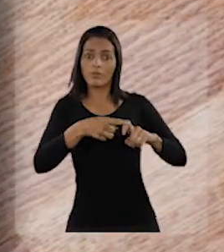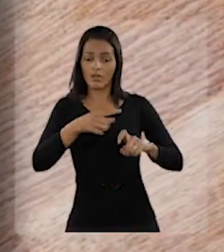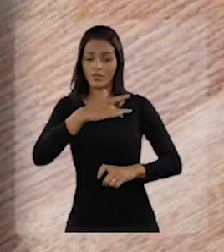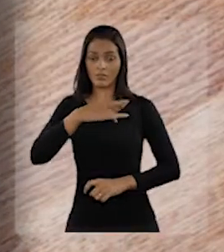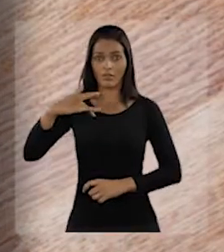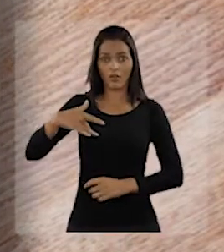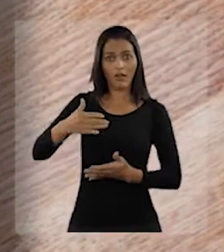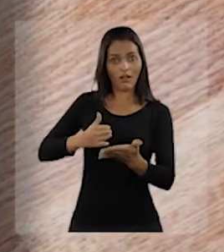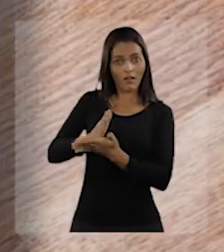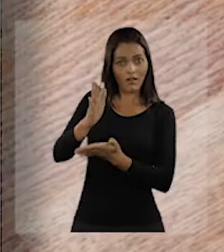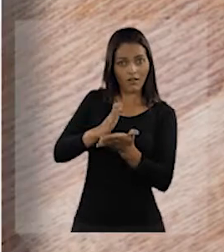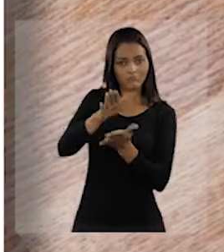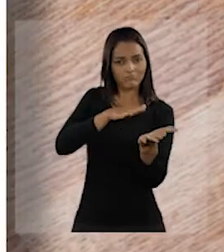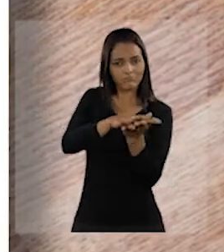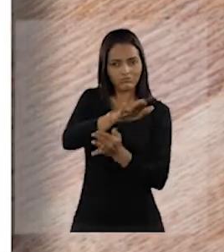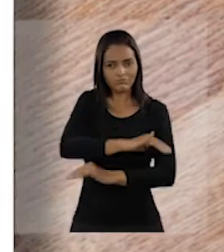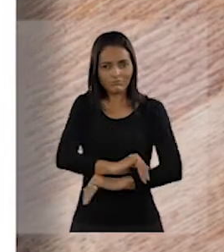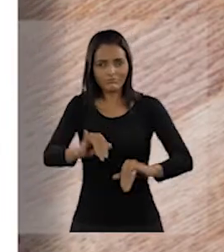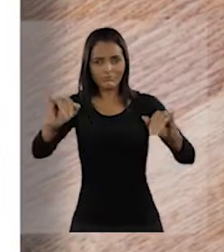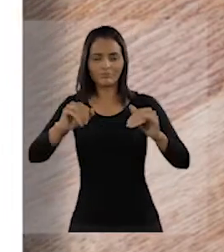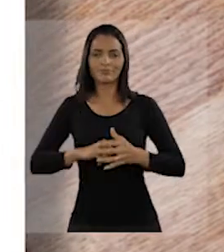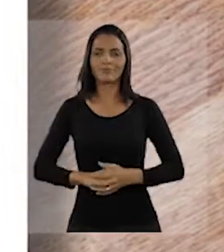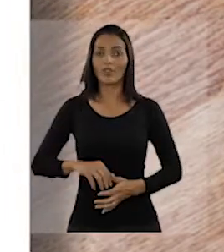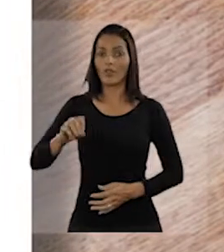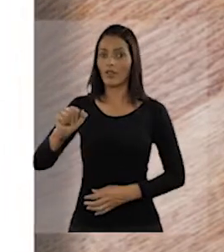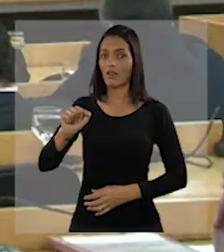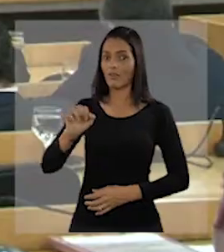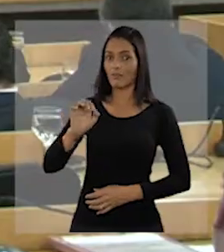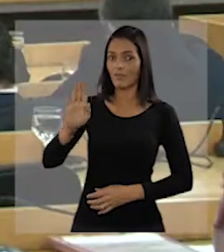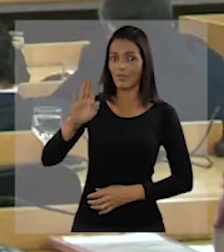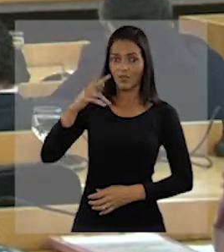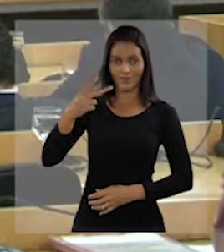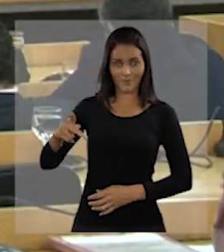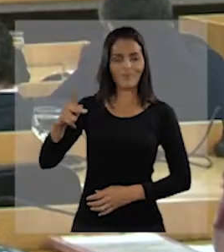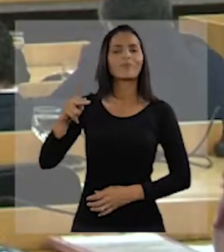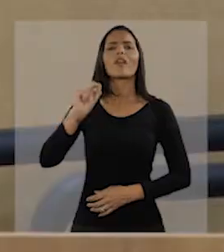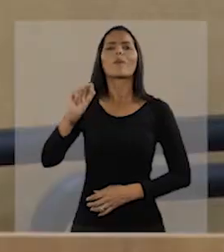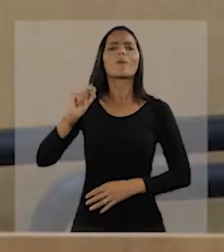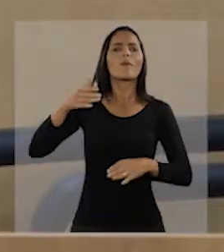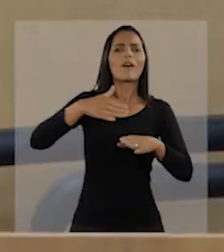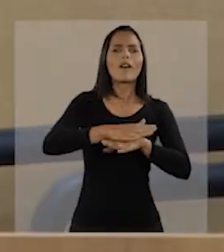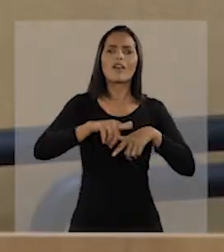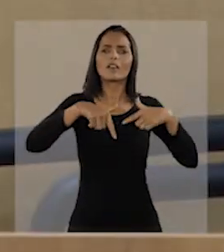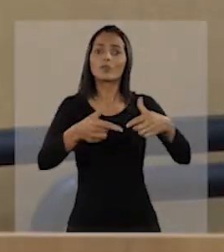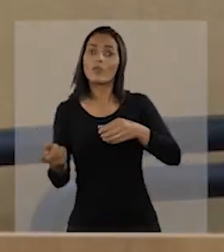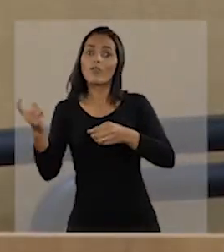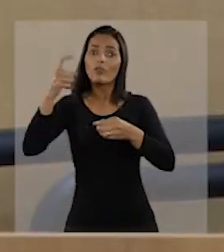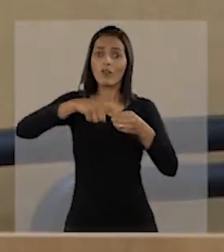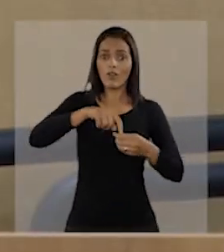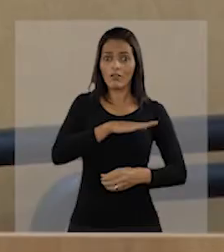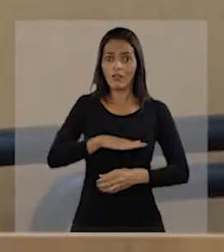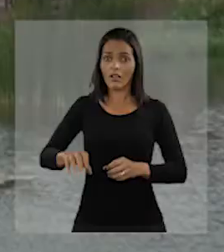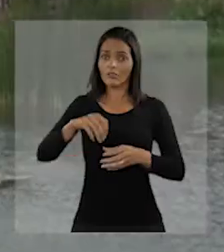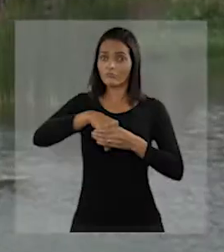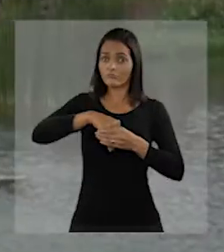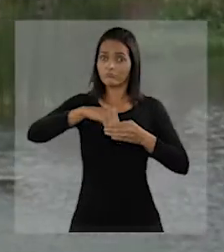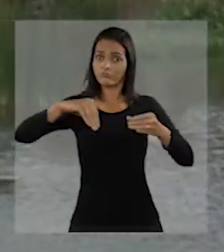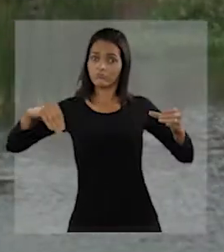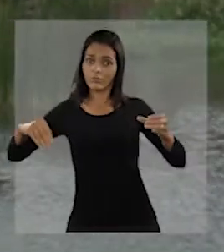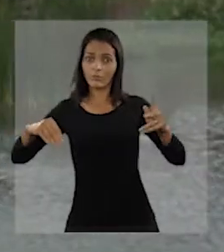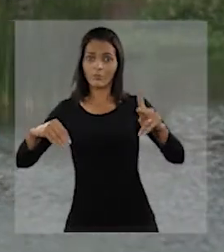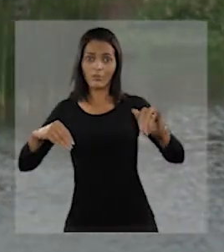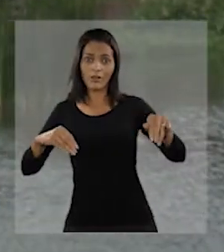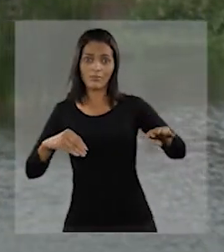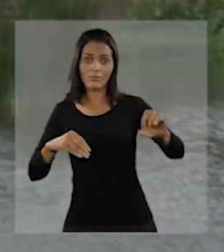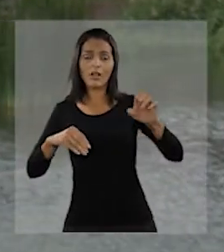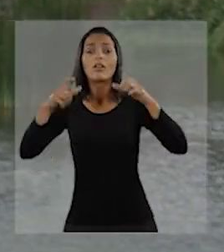saúde aprovadas para publicação. E mais, Ordem dos Advogados do Brasil atua pela volta de crianças